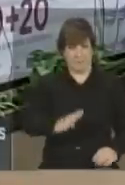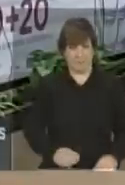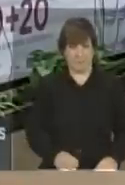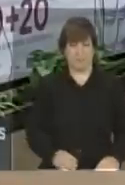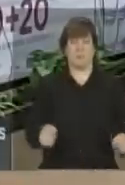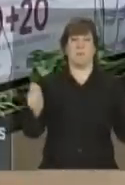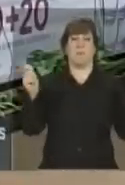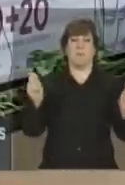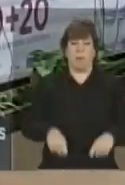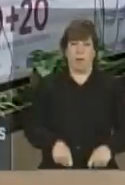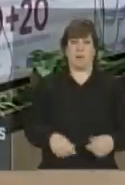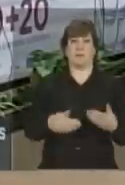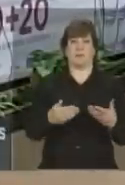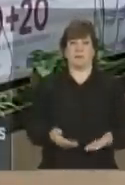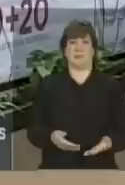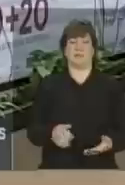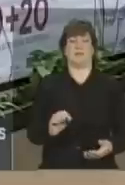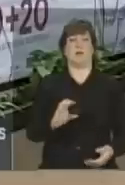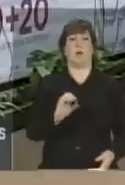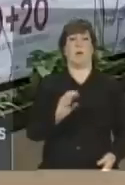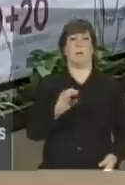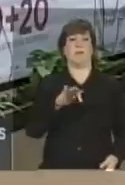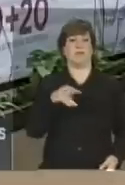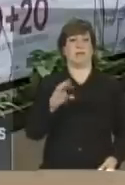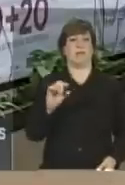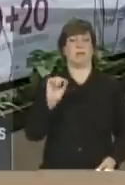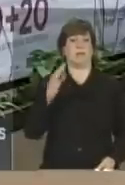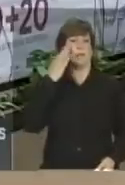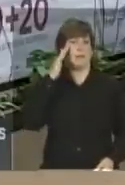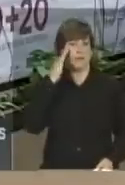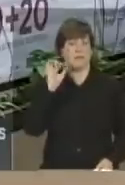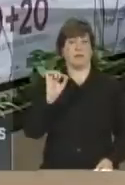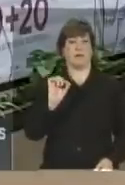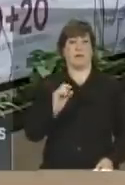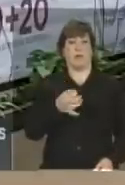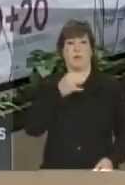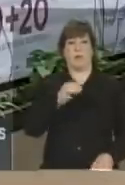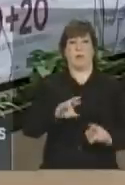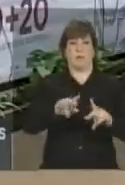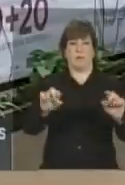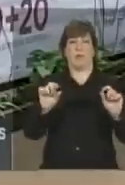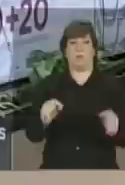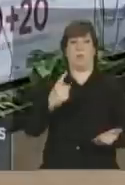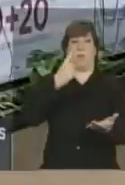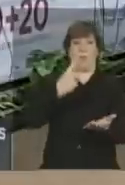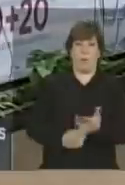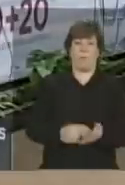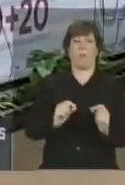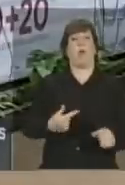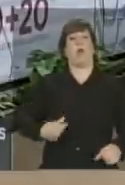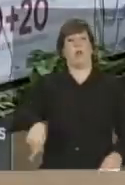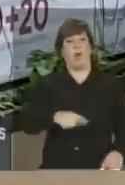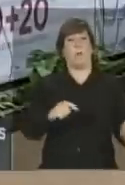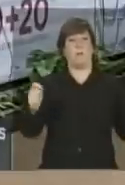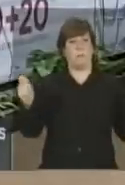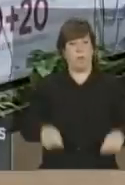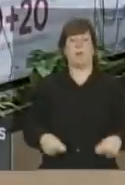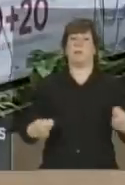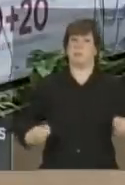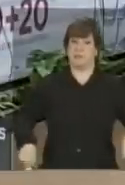que possa ser, melhor dizendo, objeto de entendimento e de convergência com a sociedade brasileira dos compromissos que podemos e devemos